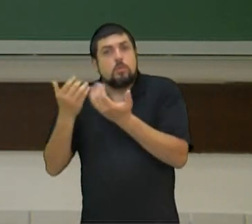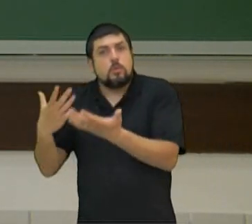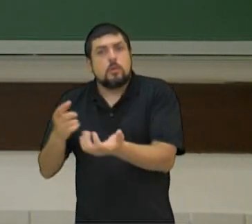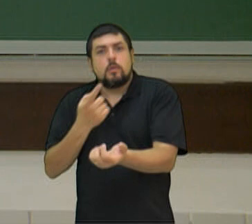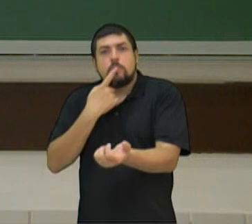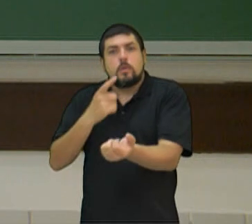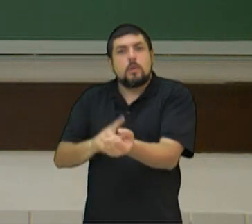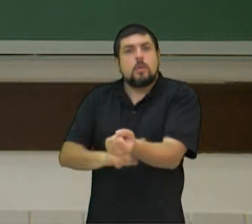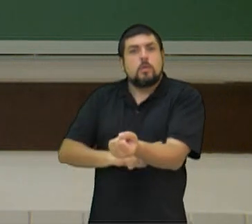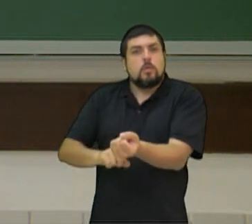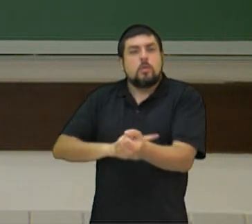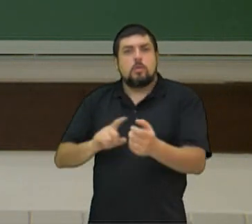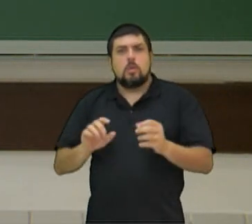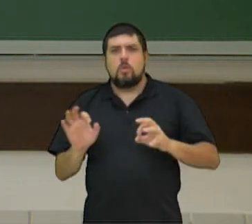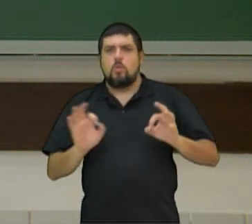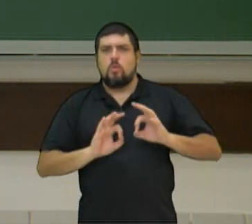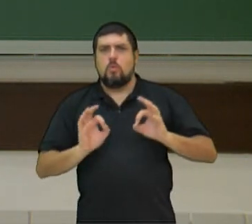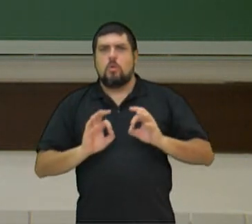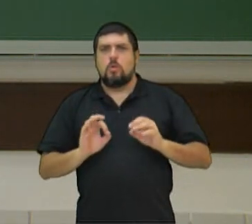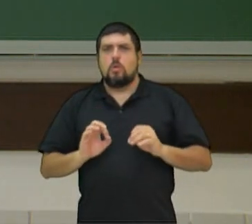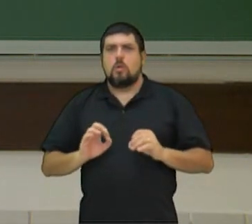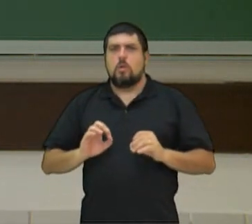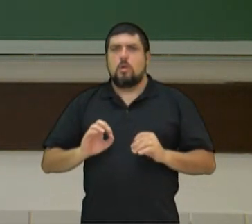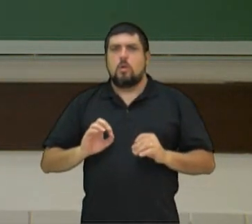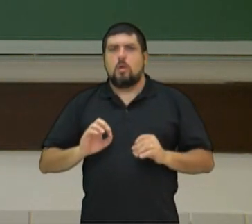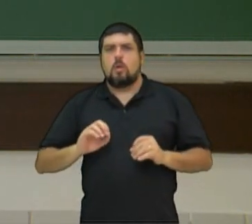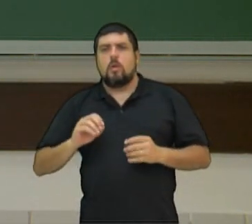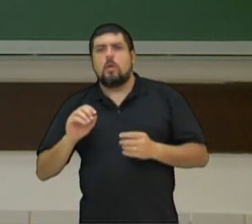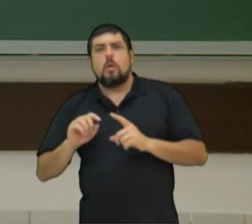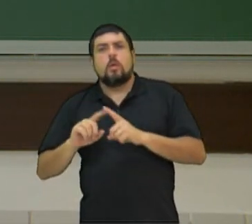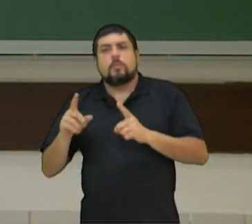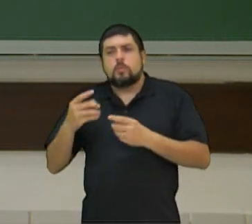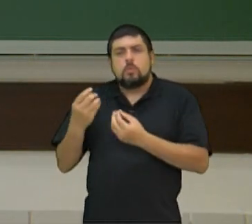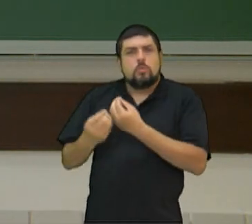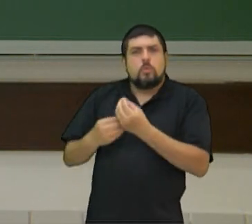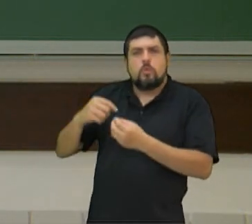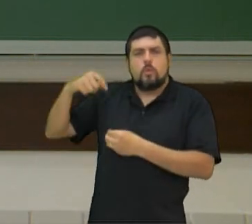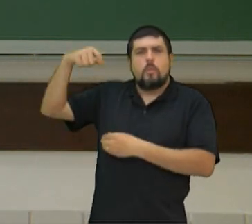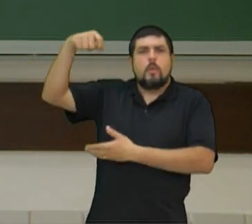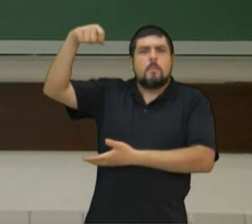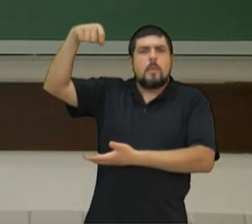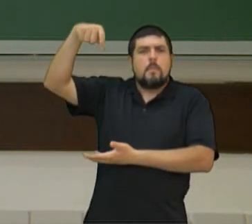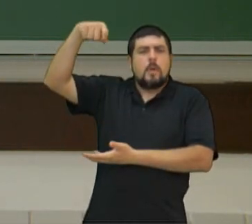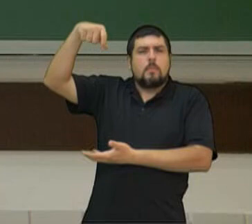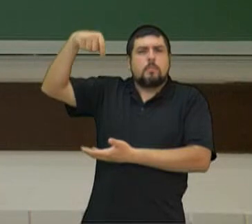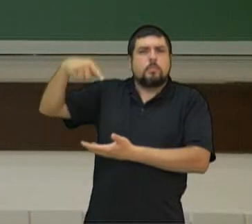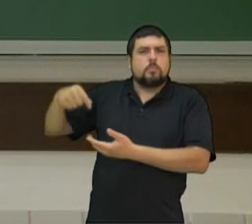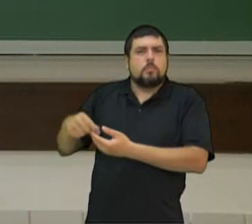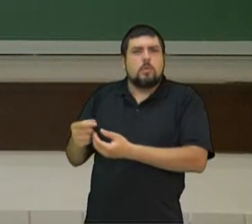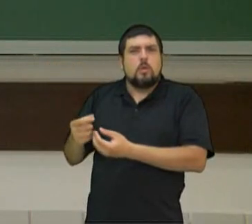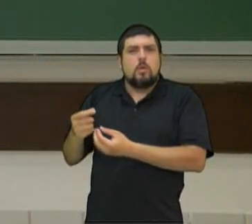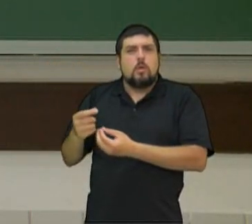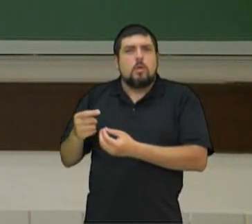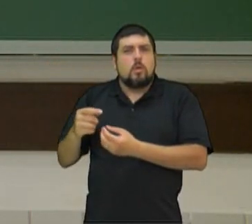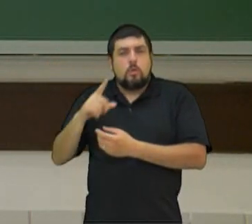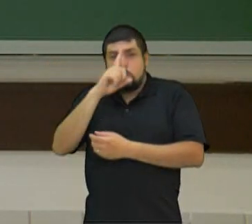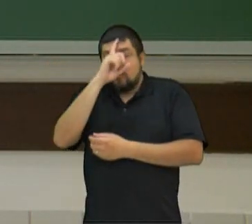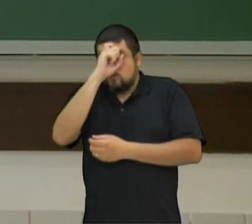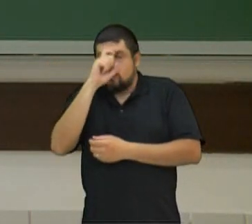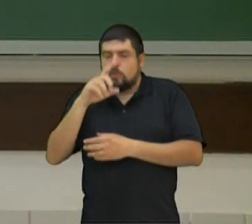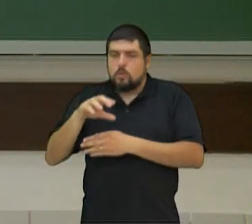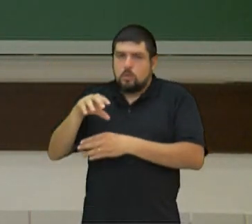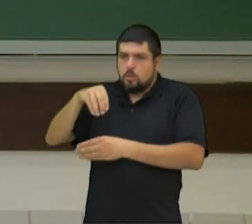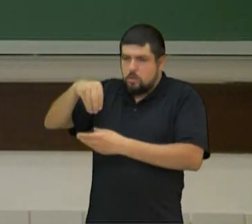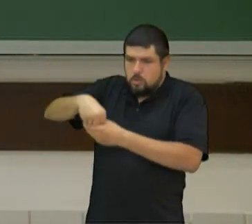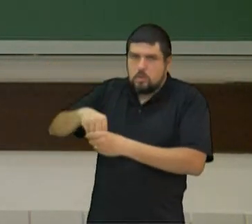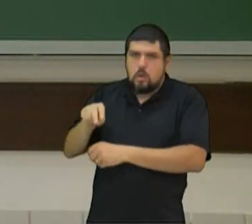estando num hospital e precisando de sangue que vai adquirir o HIV, né? Num hospital tem todo o cuidado. Mas se não